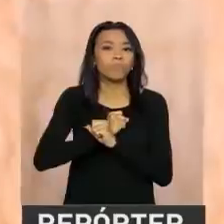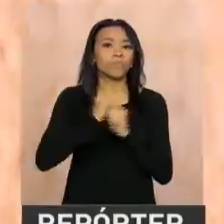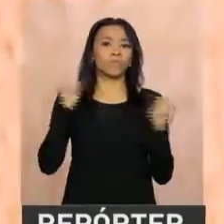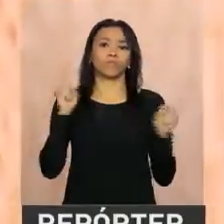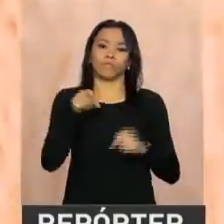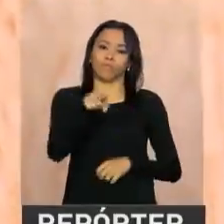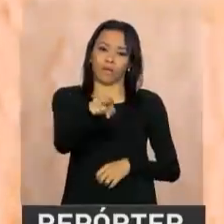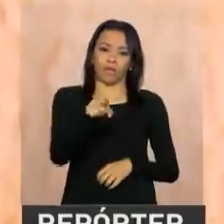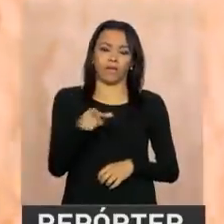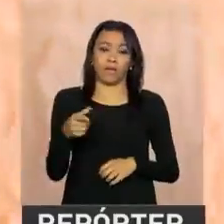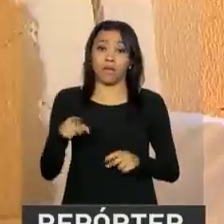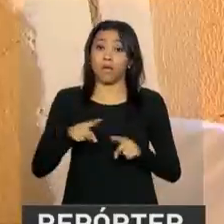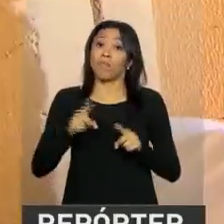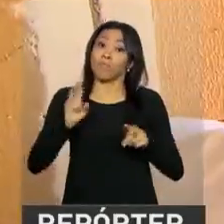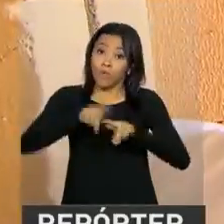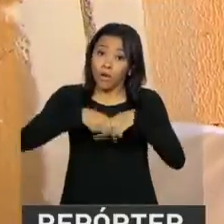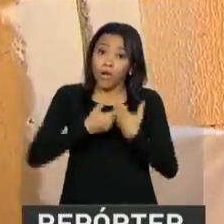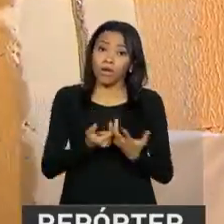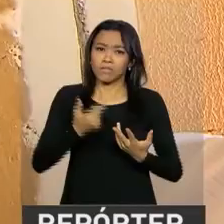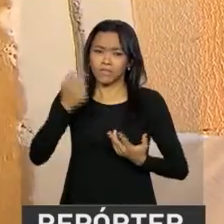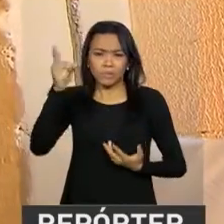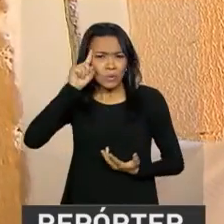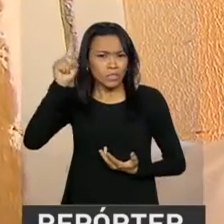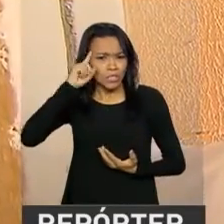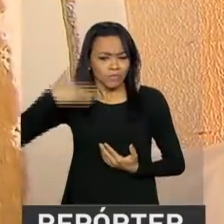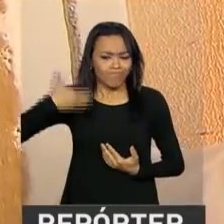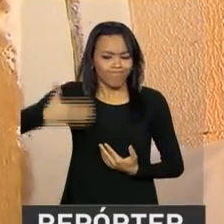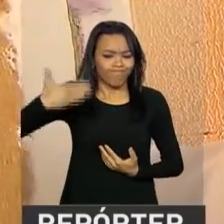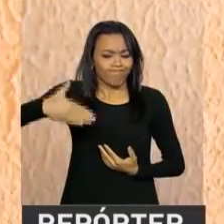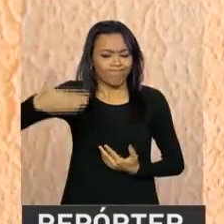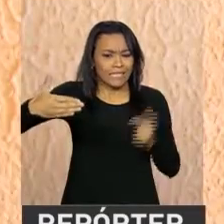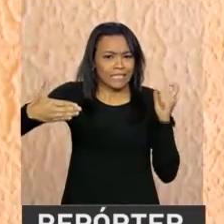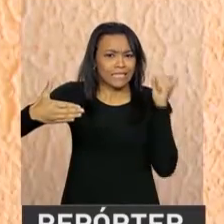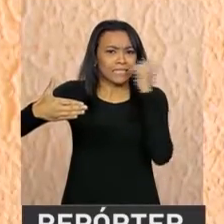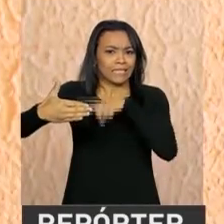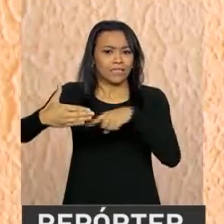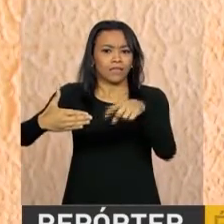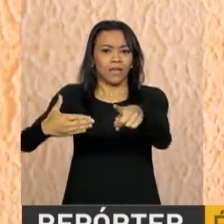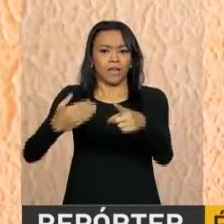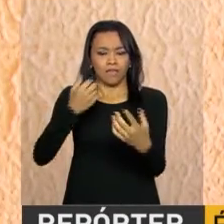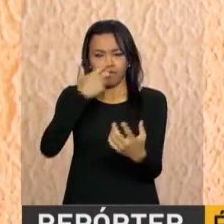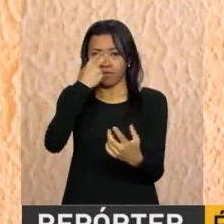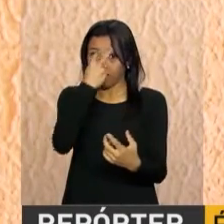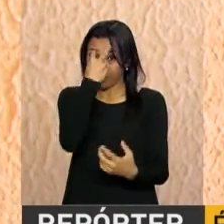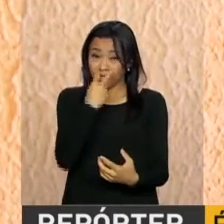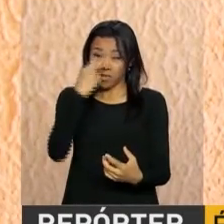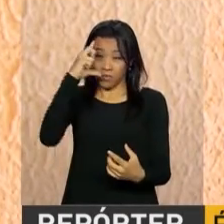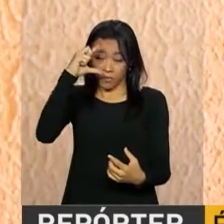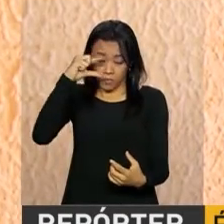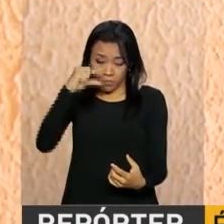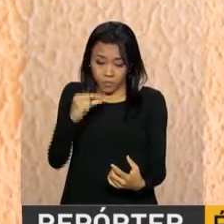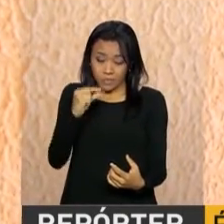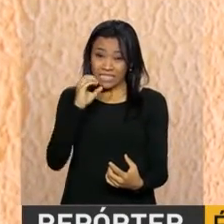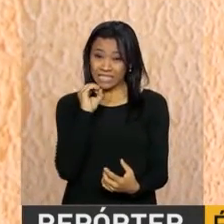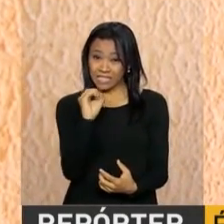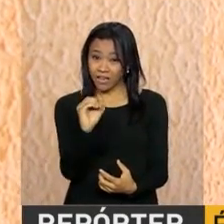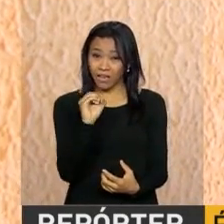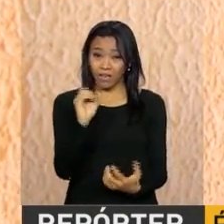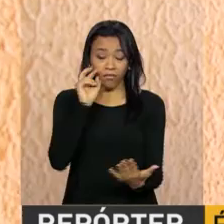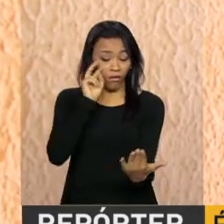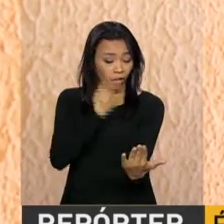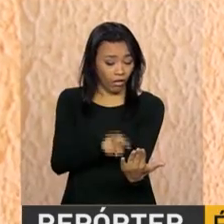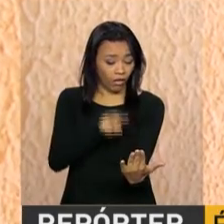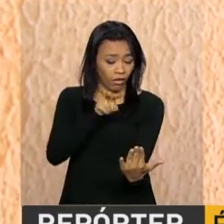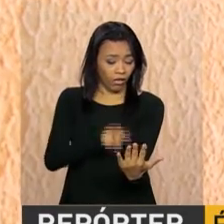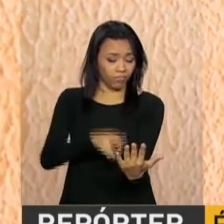érika mas as dificuldades no dia a dia e 1 além da minha visão era quase zero não tinha